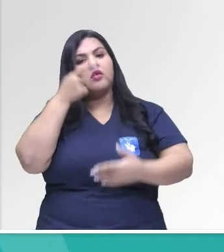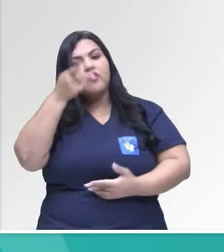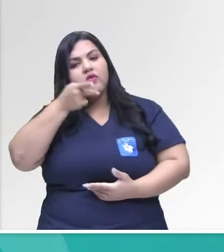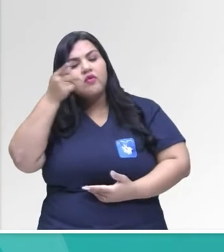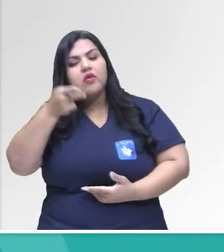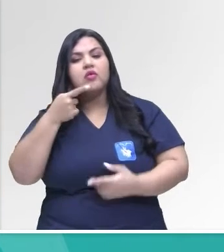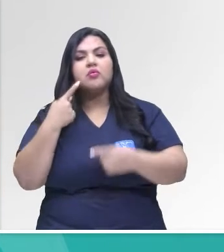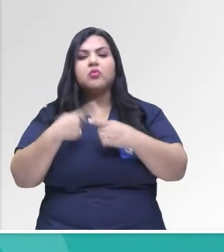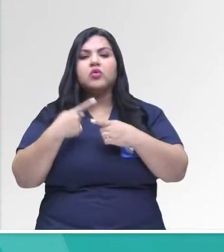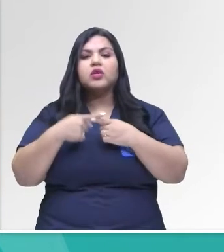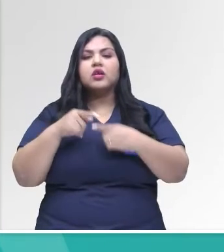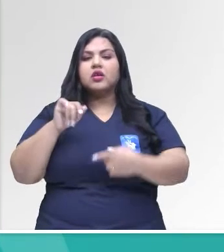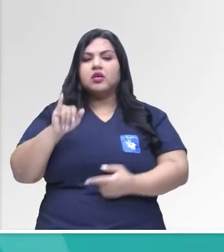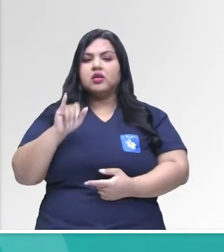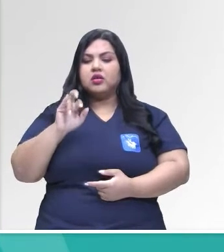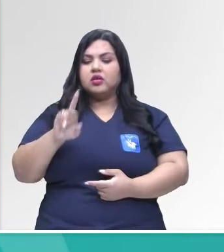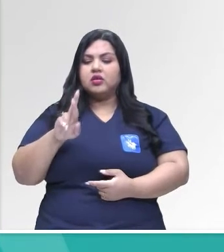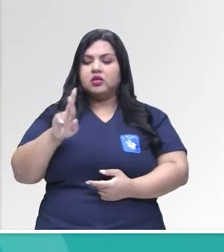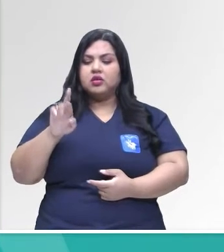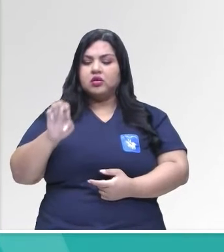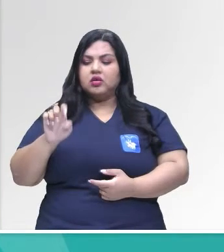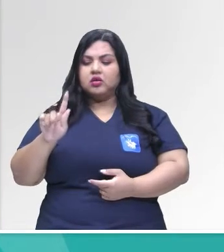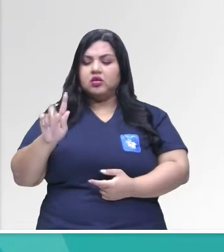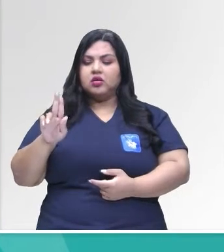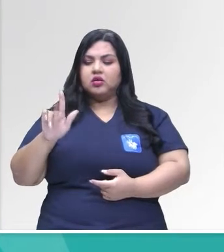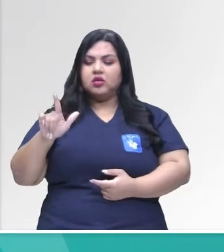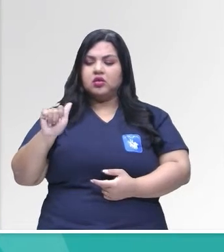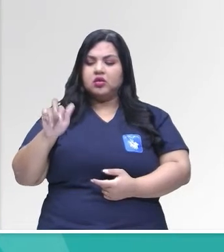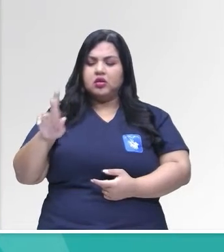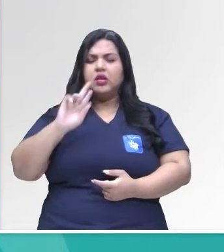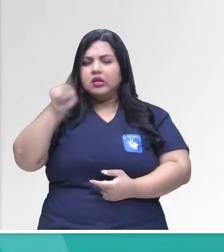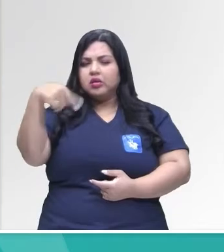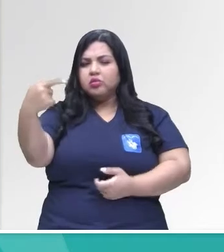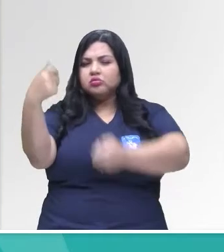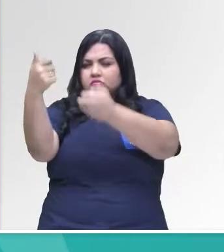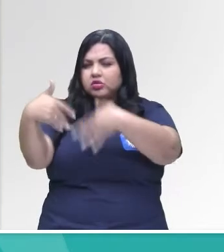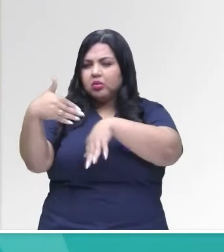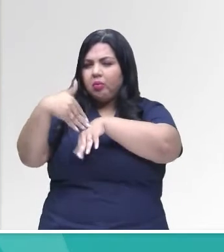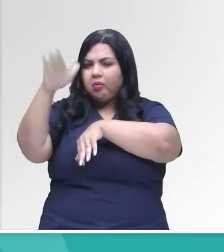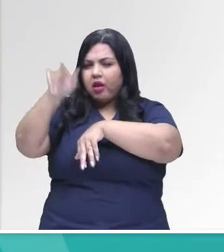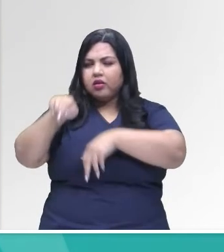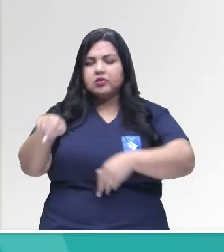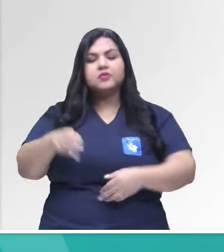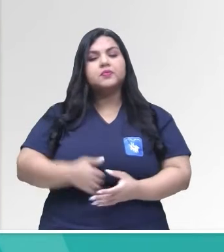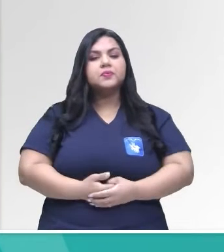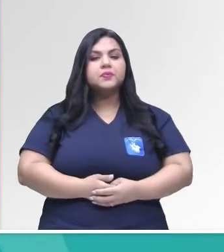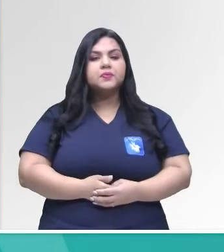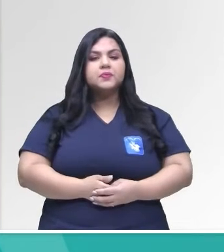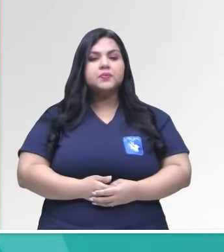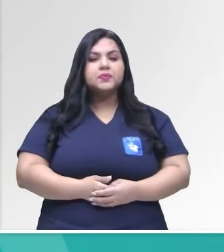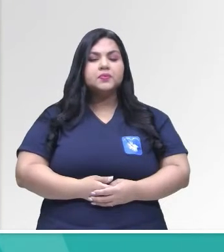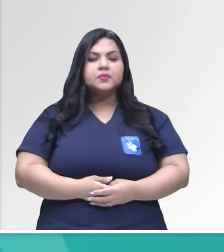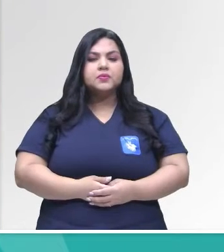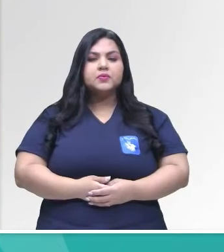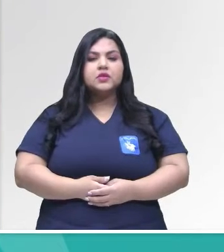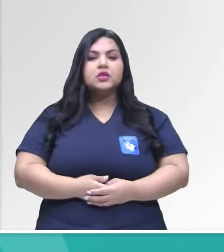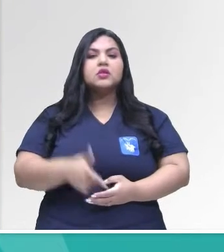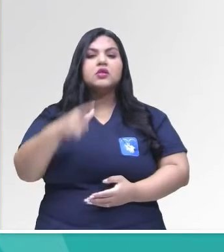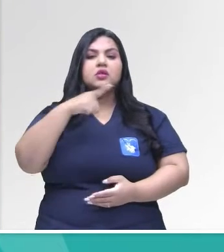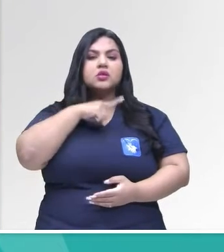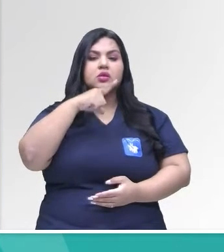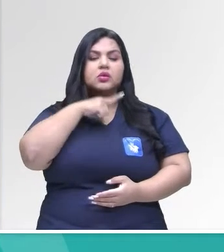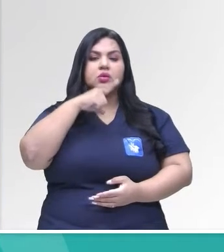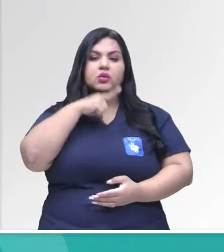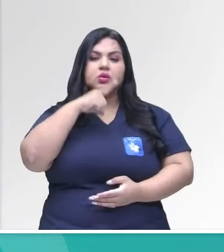ele é irregular. Depois eu falo um pouco para vocês sobre os verbos irregulares, que é importante para essa aula. Tá? Então, eu terei